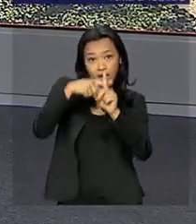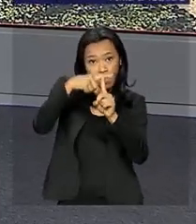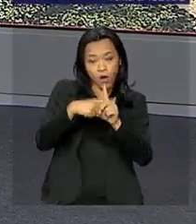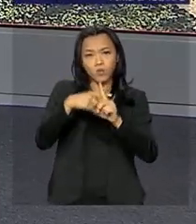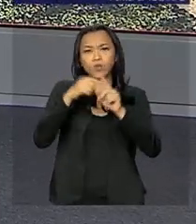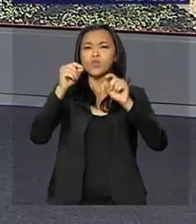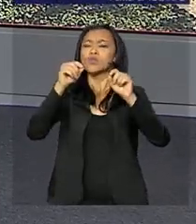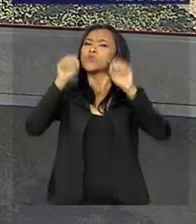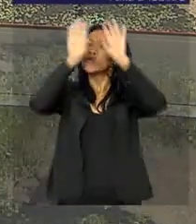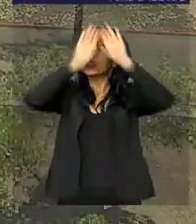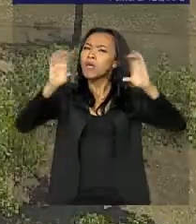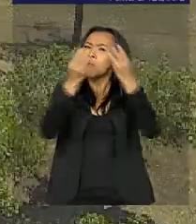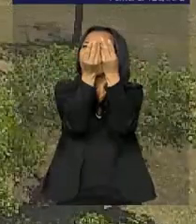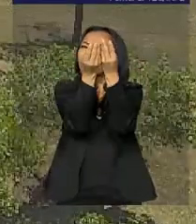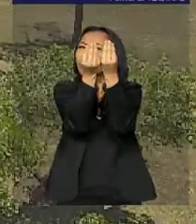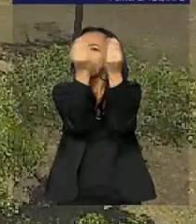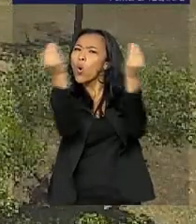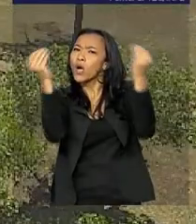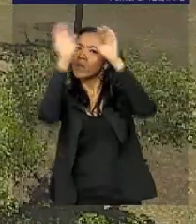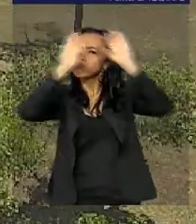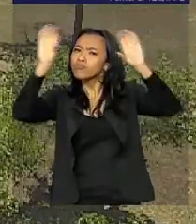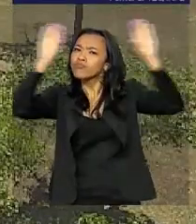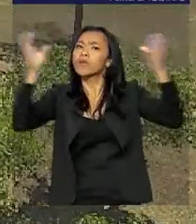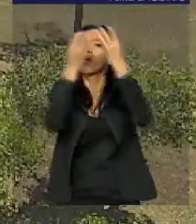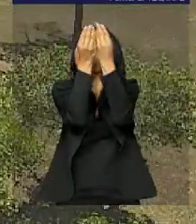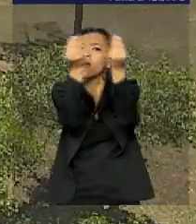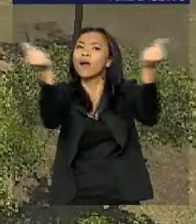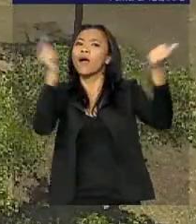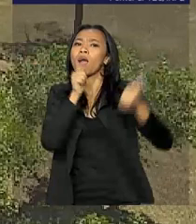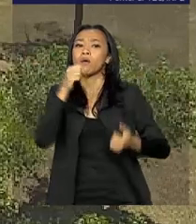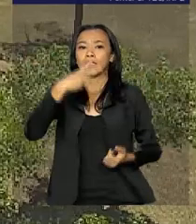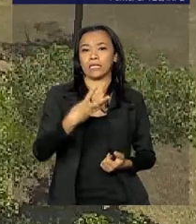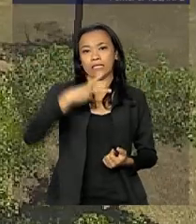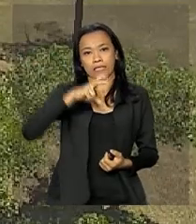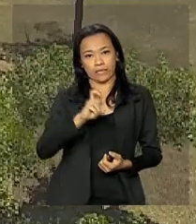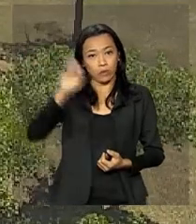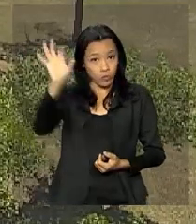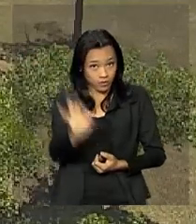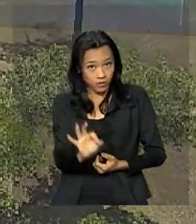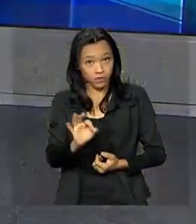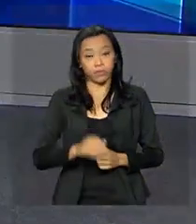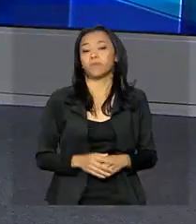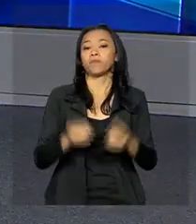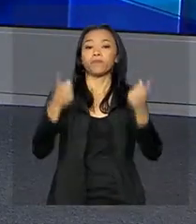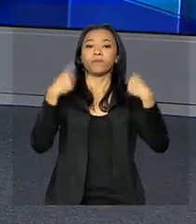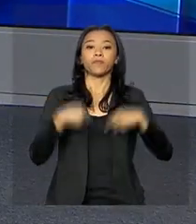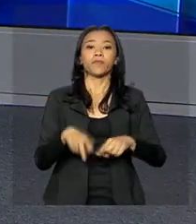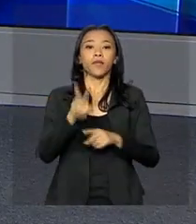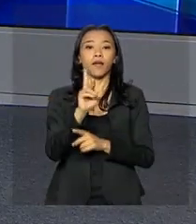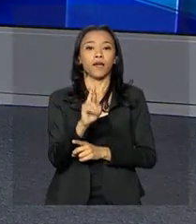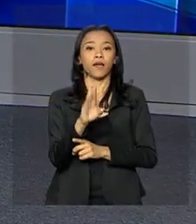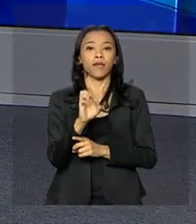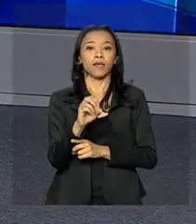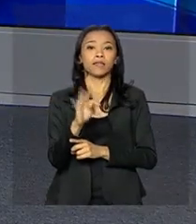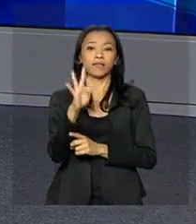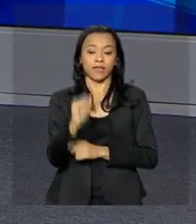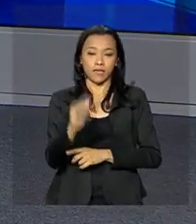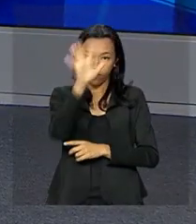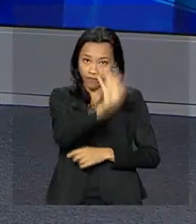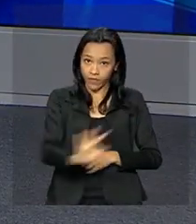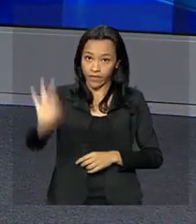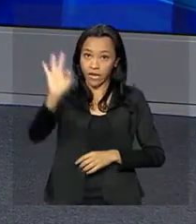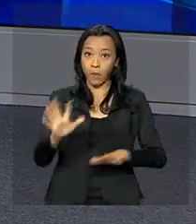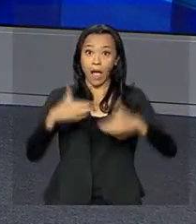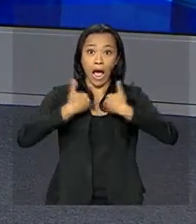poucas nuvens e a umidade do ar está em 35%. A Receita Federal abriu as consultas ao